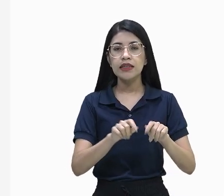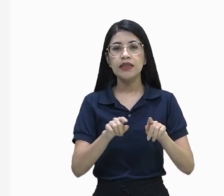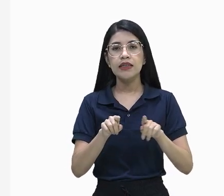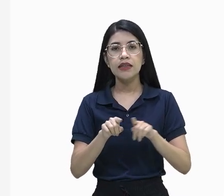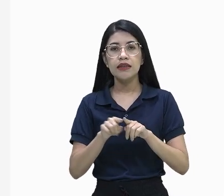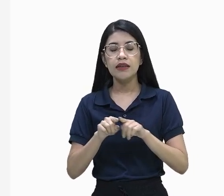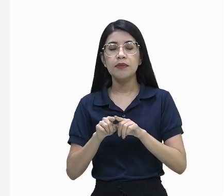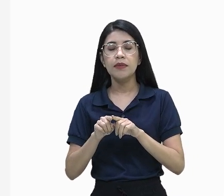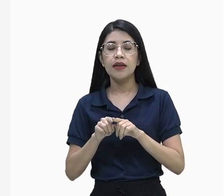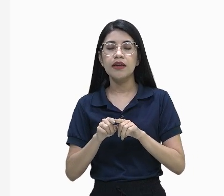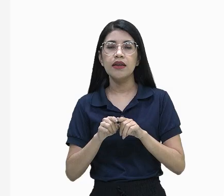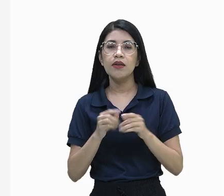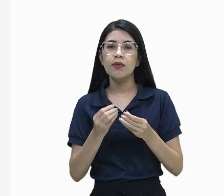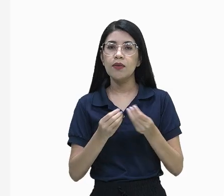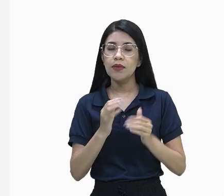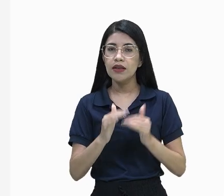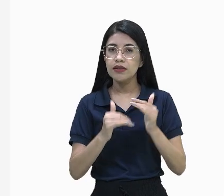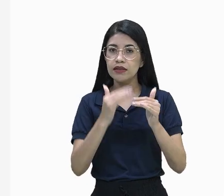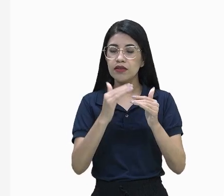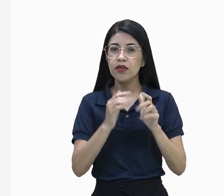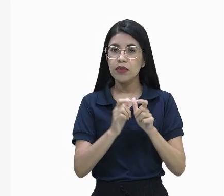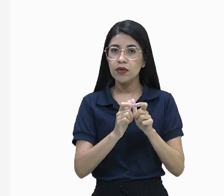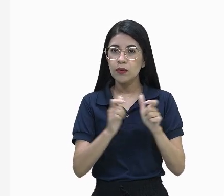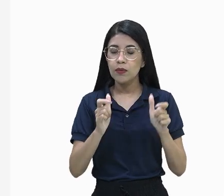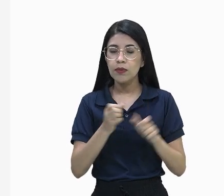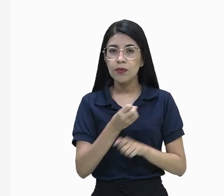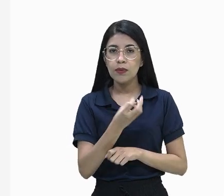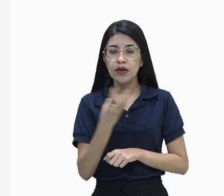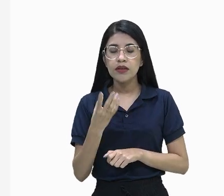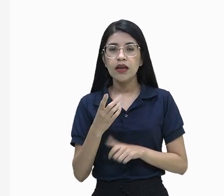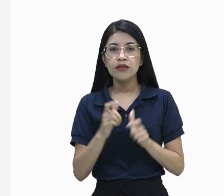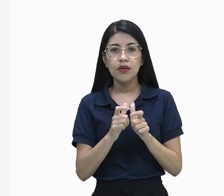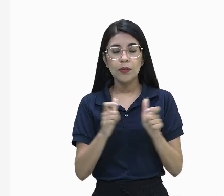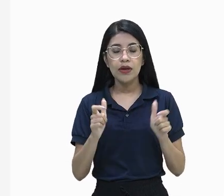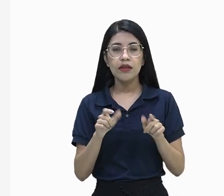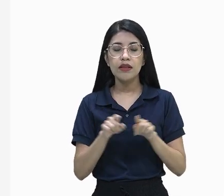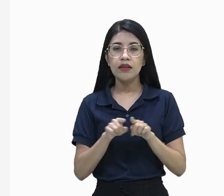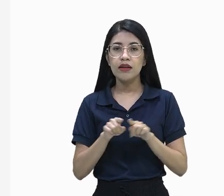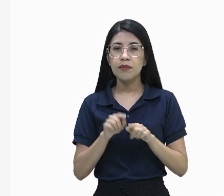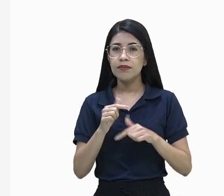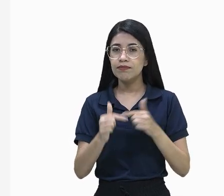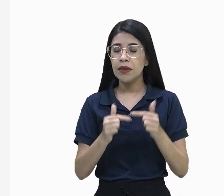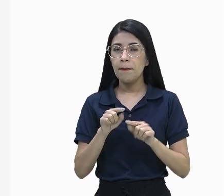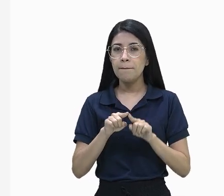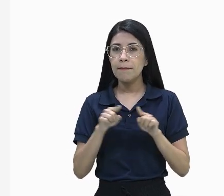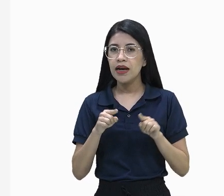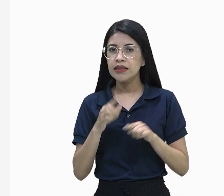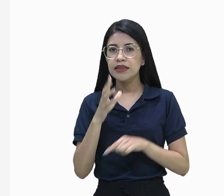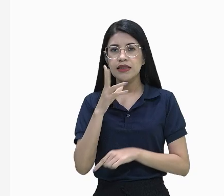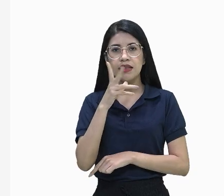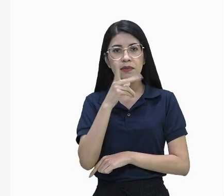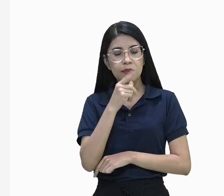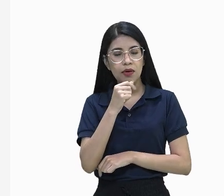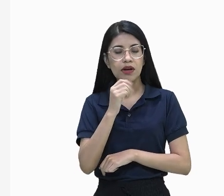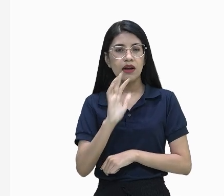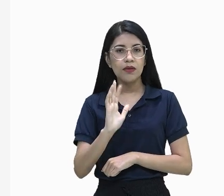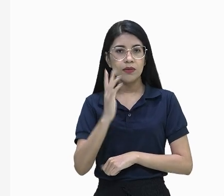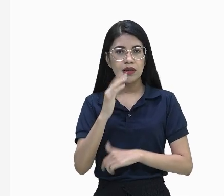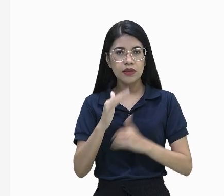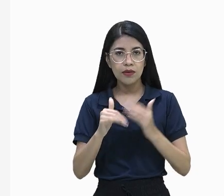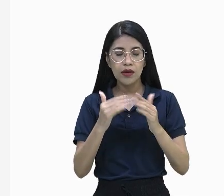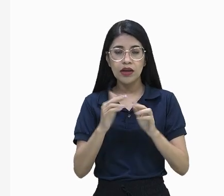agroecológico, ela cresce essa quantidade de trabalhadores, mas perceba que esse crescimento não é tão rápido o quanto está acontecendo no